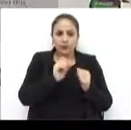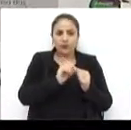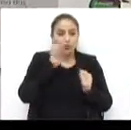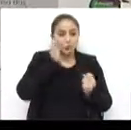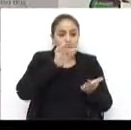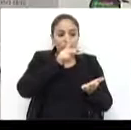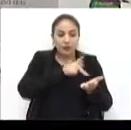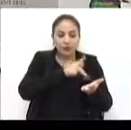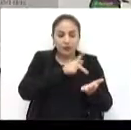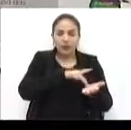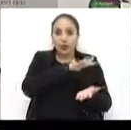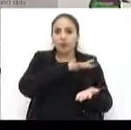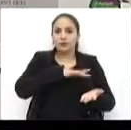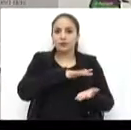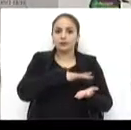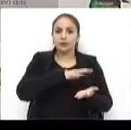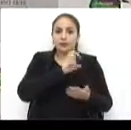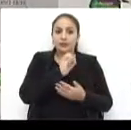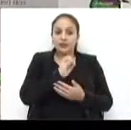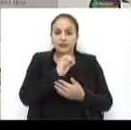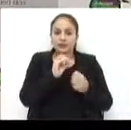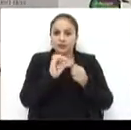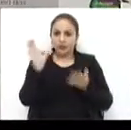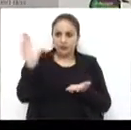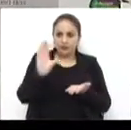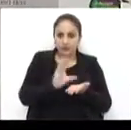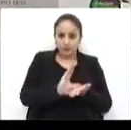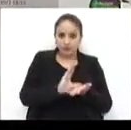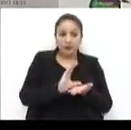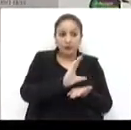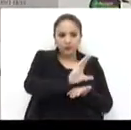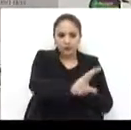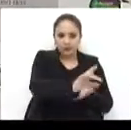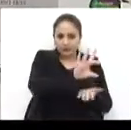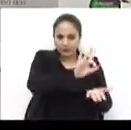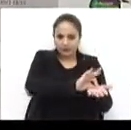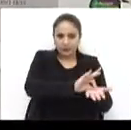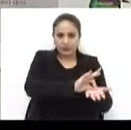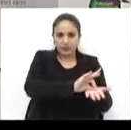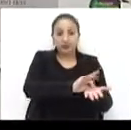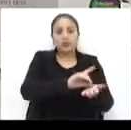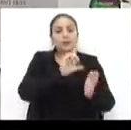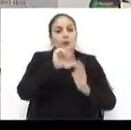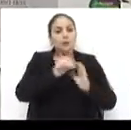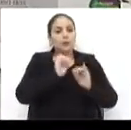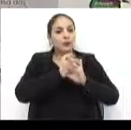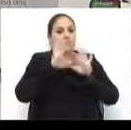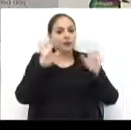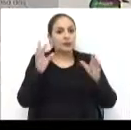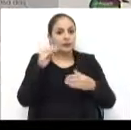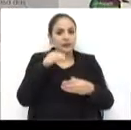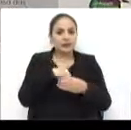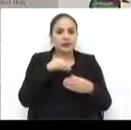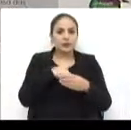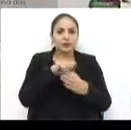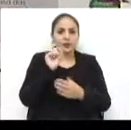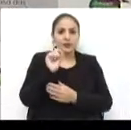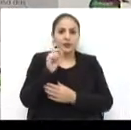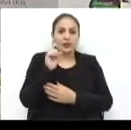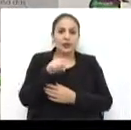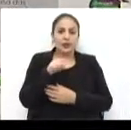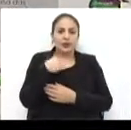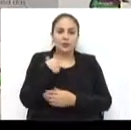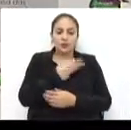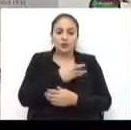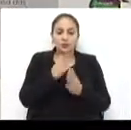a emenda veio, foi bem empregada. E em cima disso a gente vai criando toda uma questão de transparência interna no gabinete, que nos